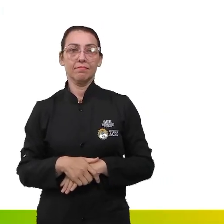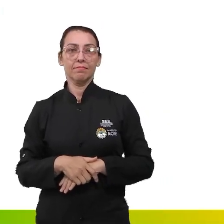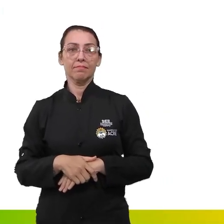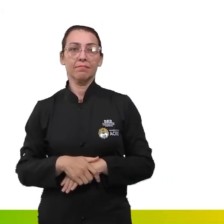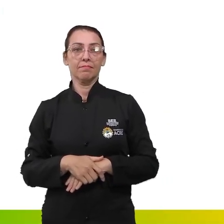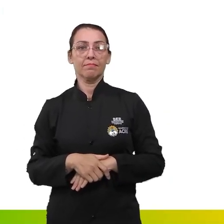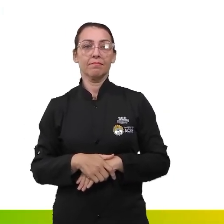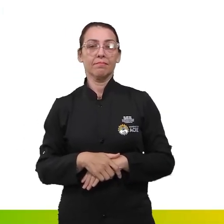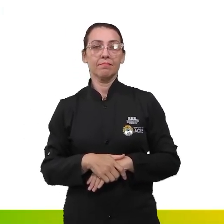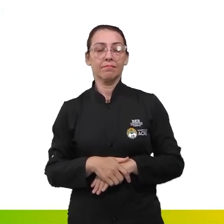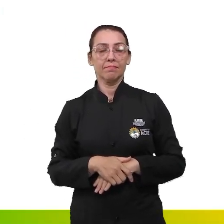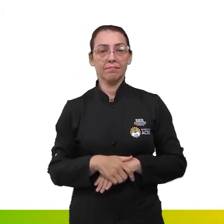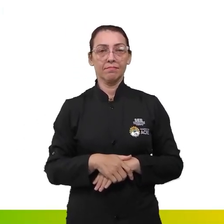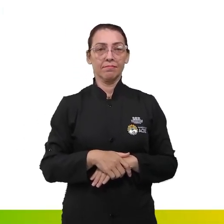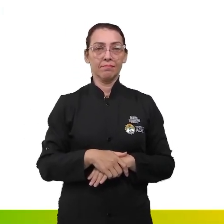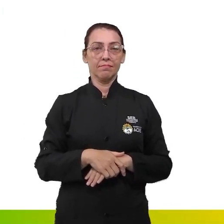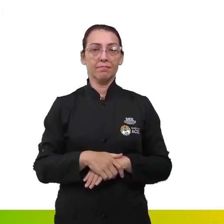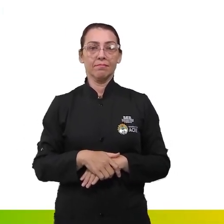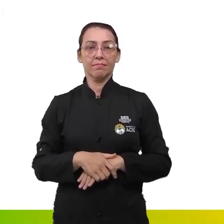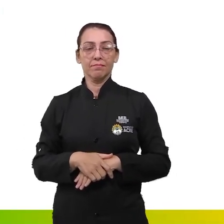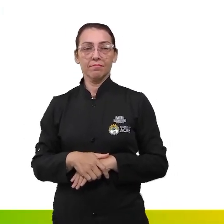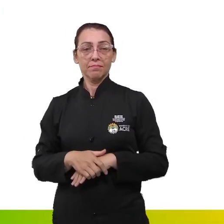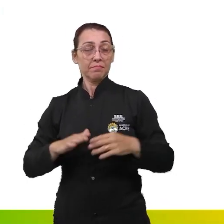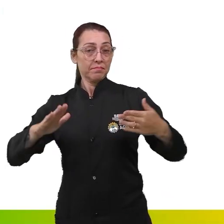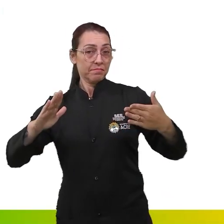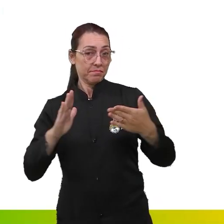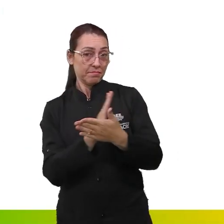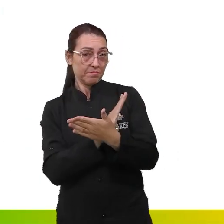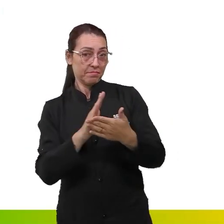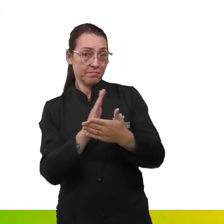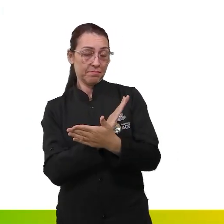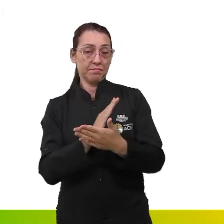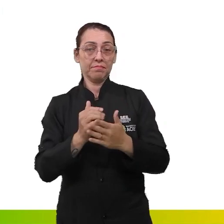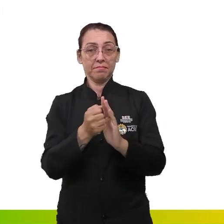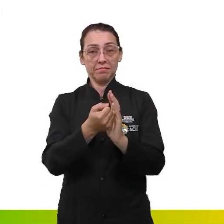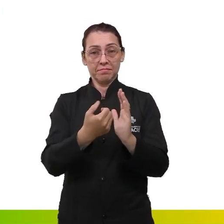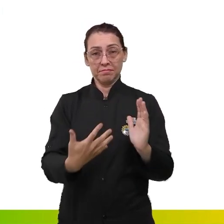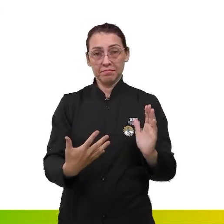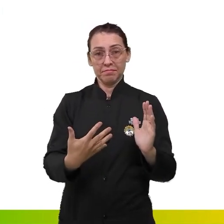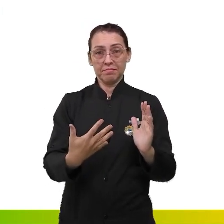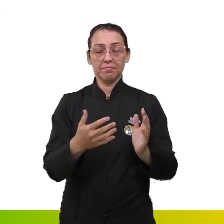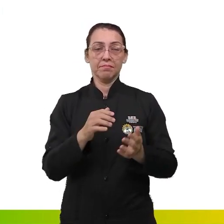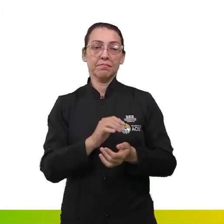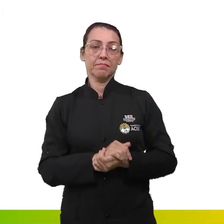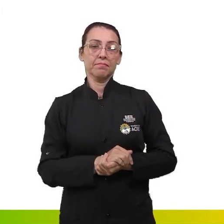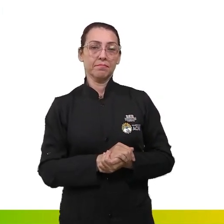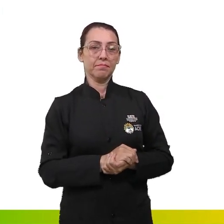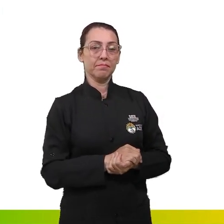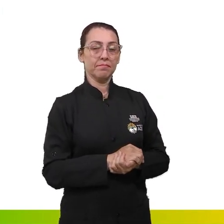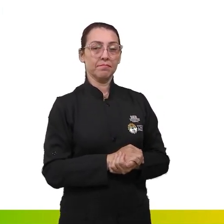E aí vamos lá para o que faz algumas profissões, suas características, o que é que fazem, tá bom? Condutor,